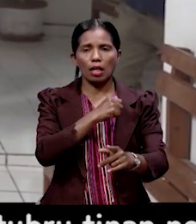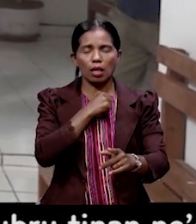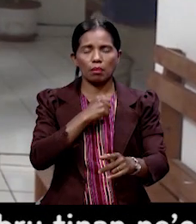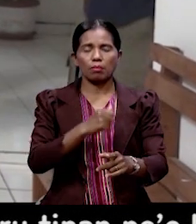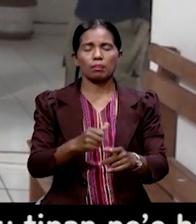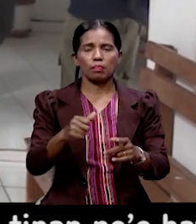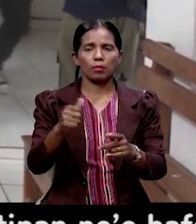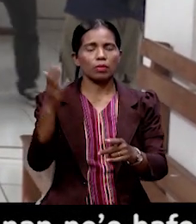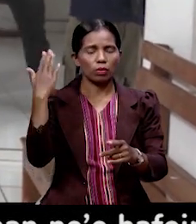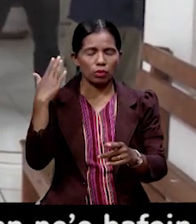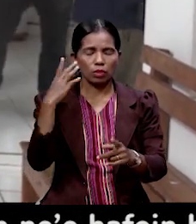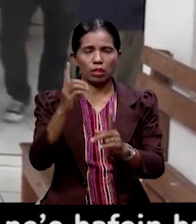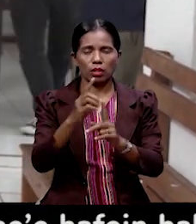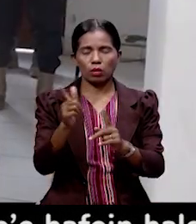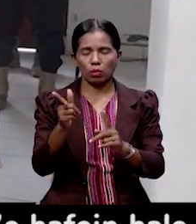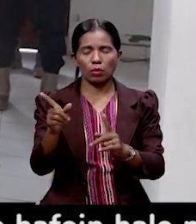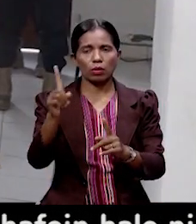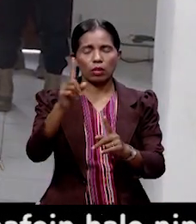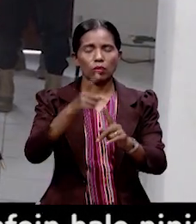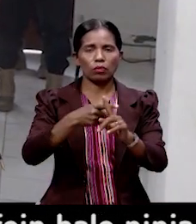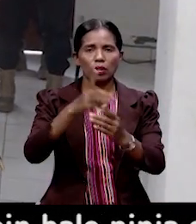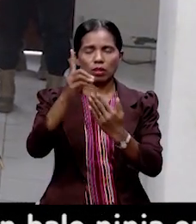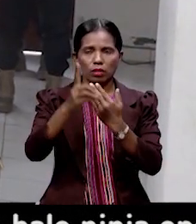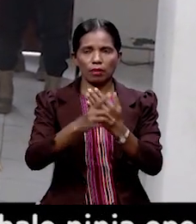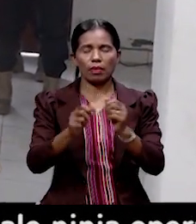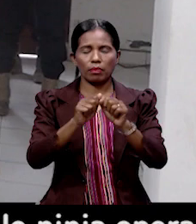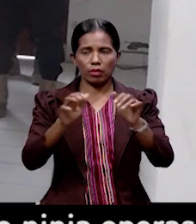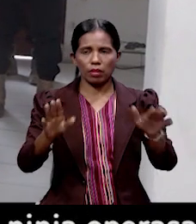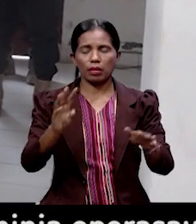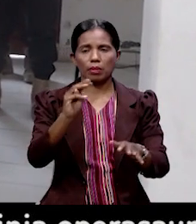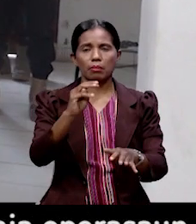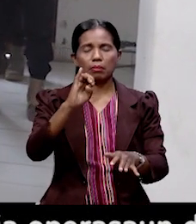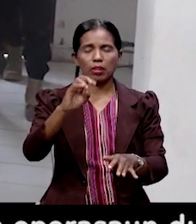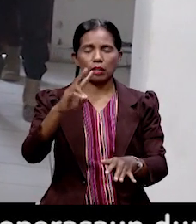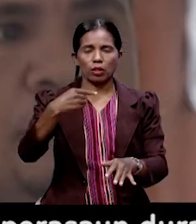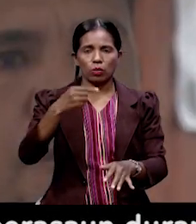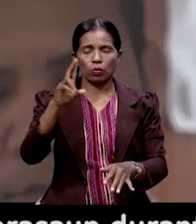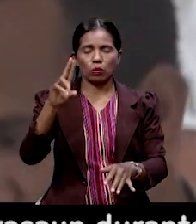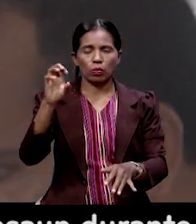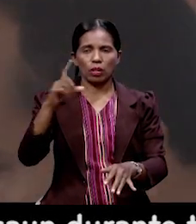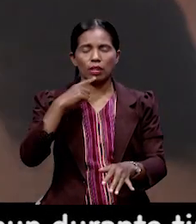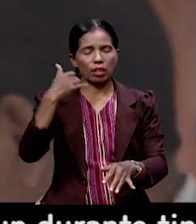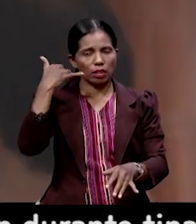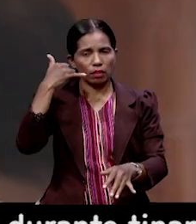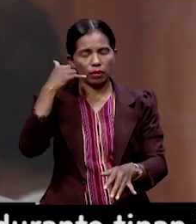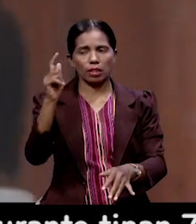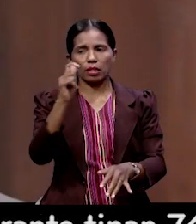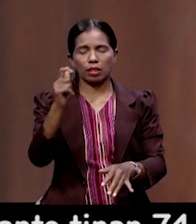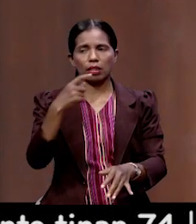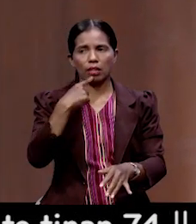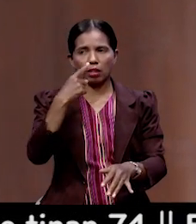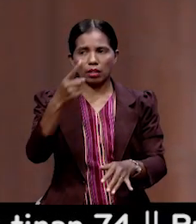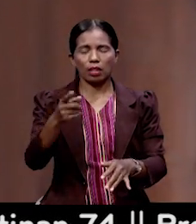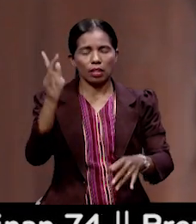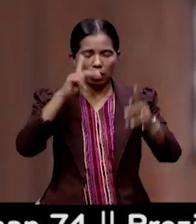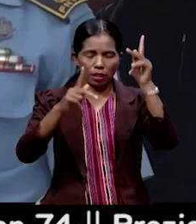e lorong ronro singida fulan dezembro tinang ne. Advogado privado Miguel Acacio Faria ba GMN via telefonica tersane informa,